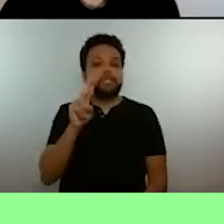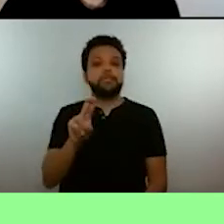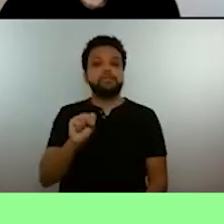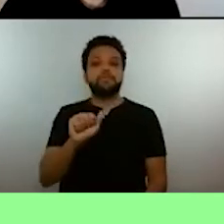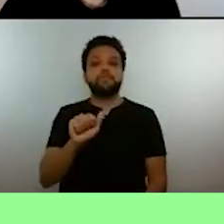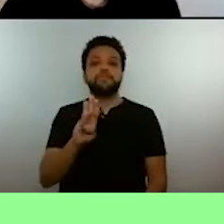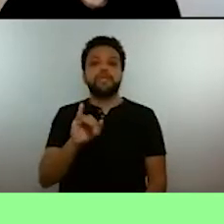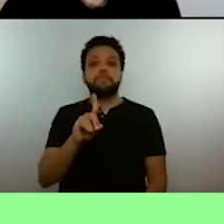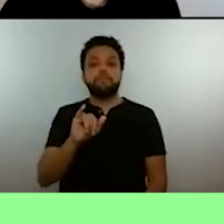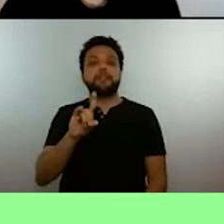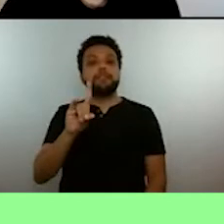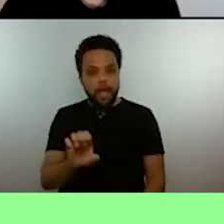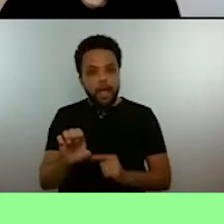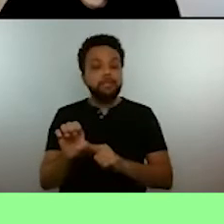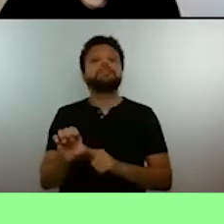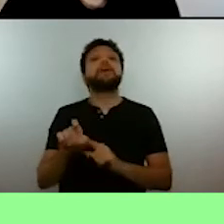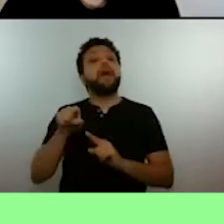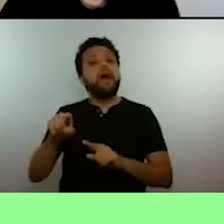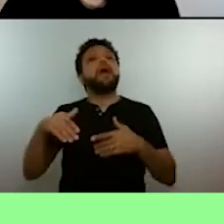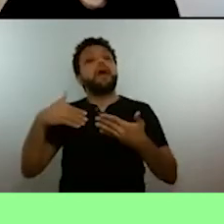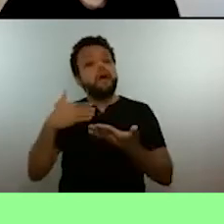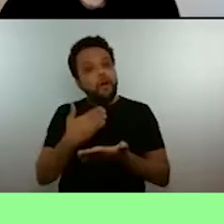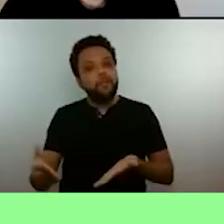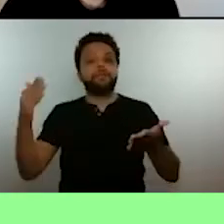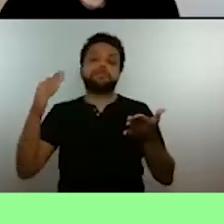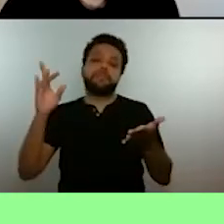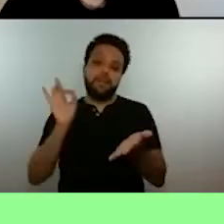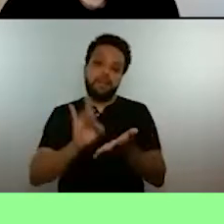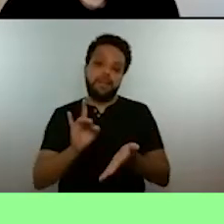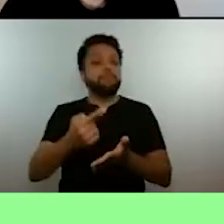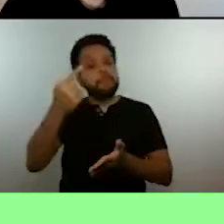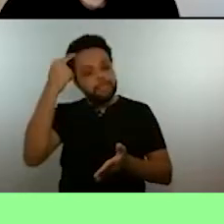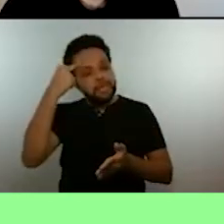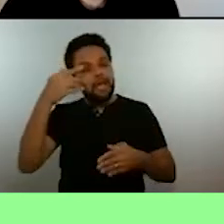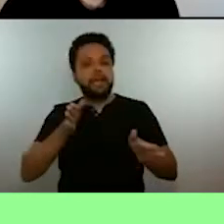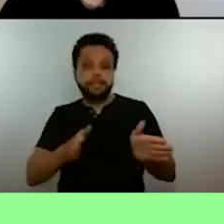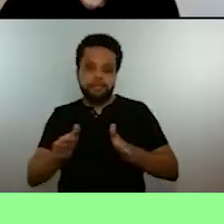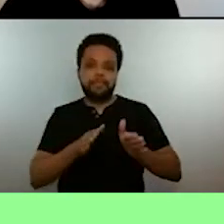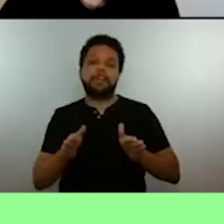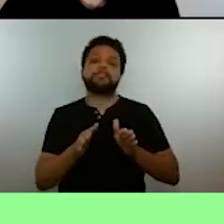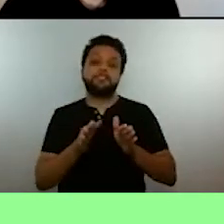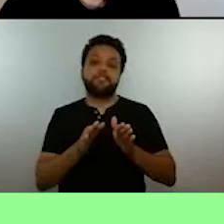teve, para aí sim a gente conseguir chegar à acessibilidade digital. Né? Primeiro a gente inclui as